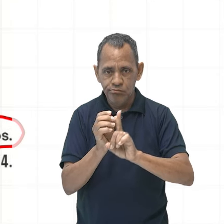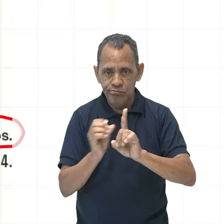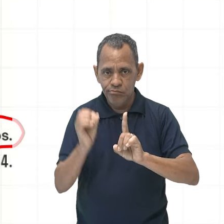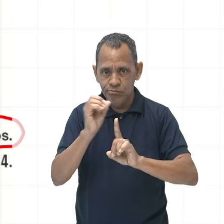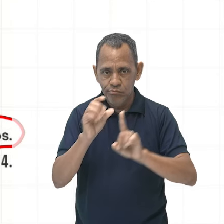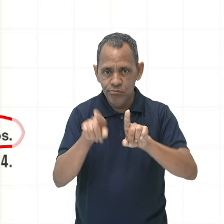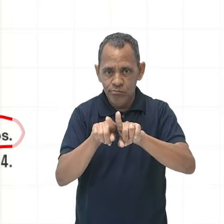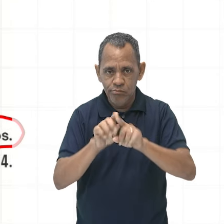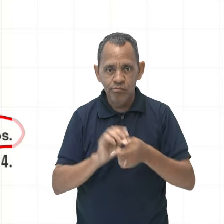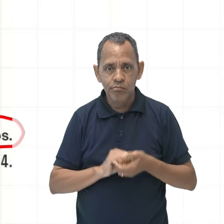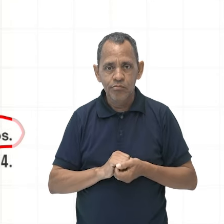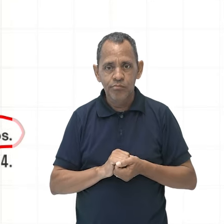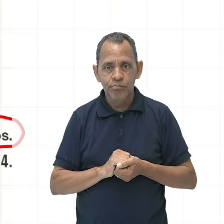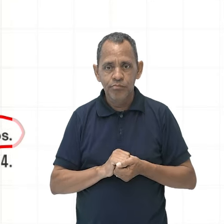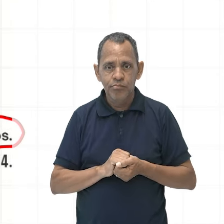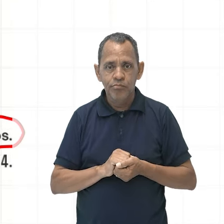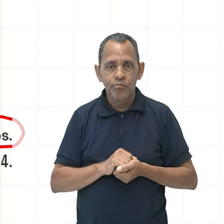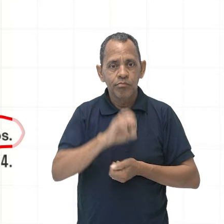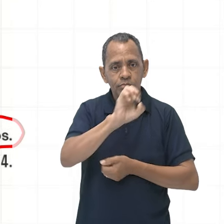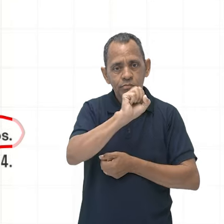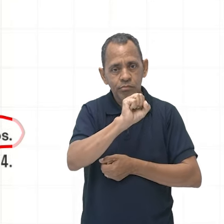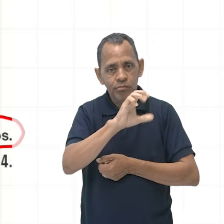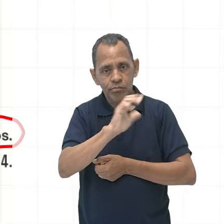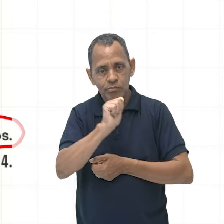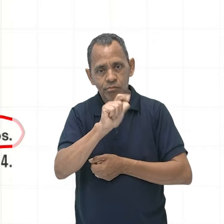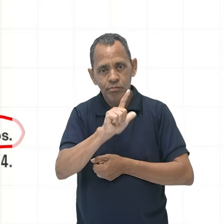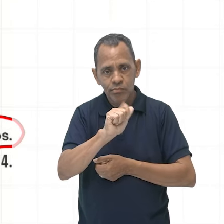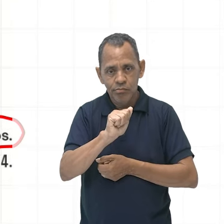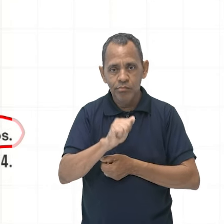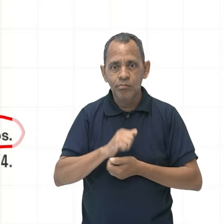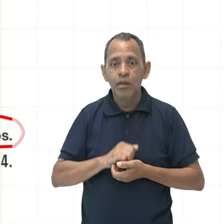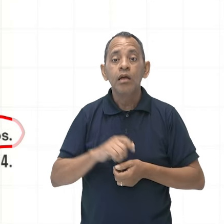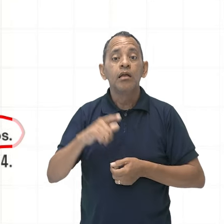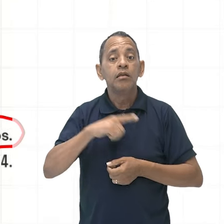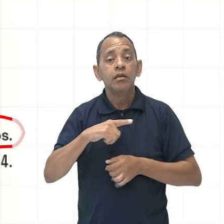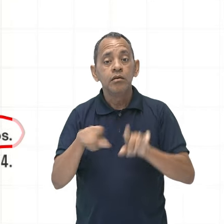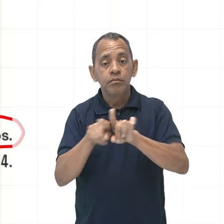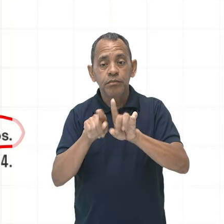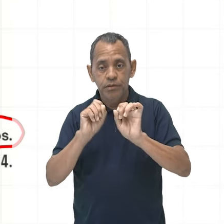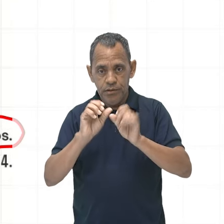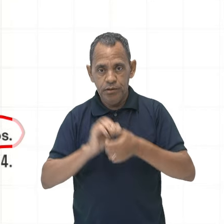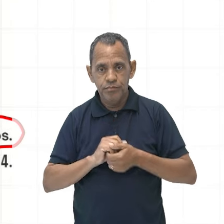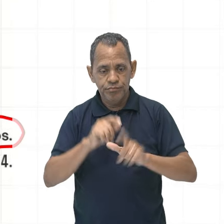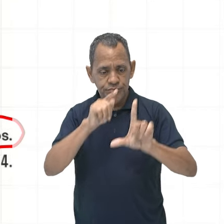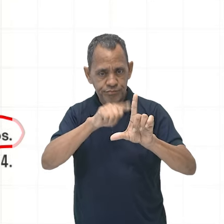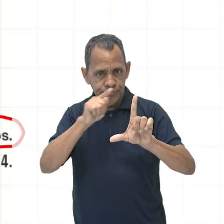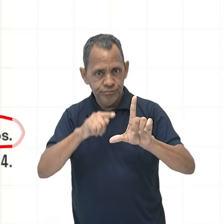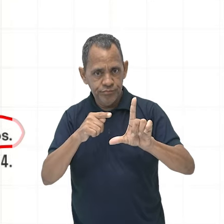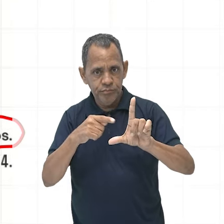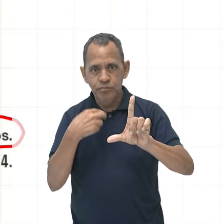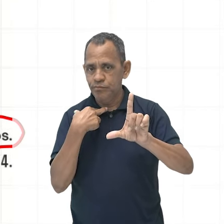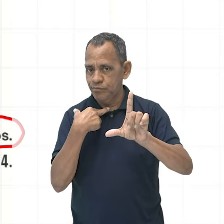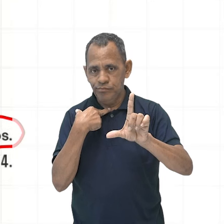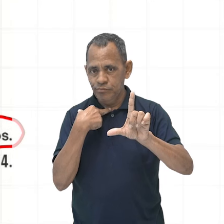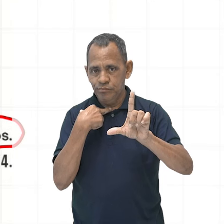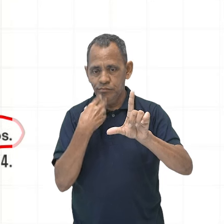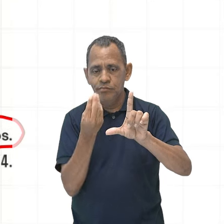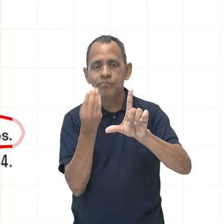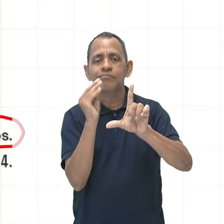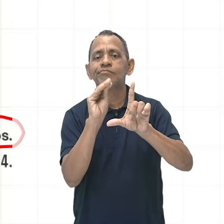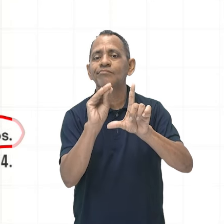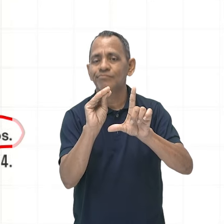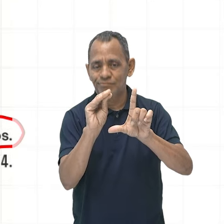escala correta. E também nós temos que esse gráfico não poderia ser colocado aí os dados